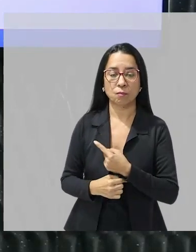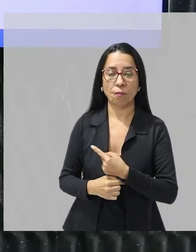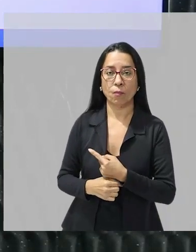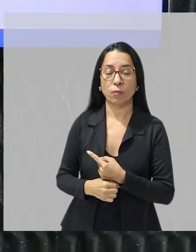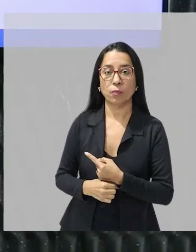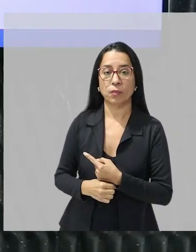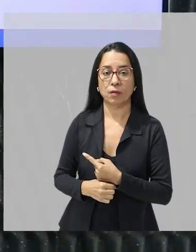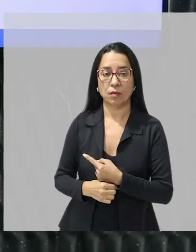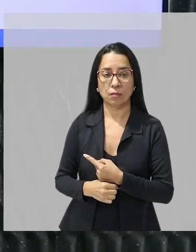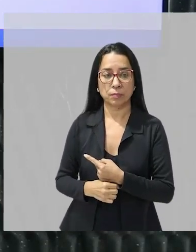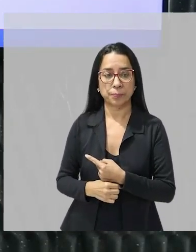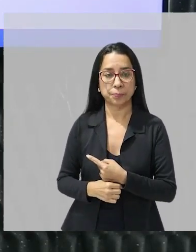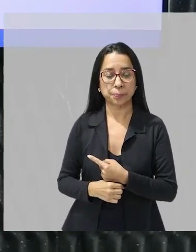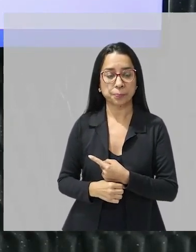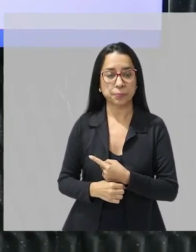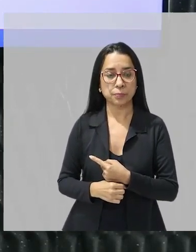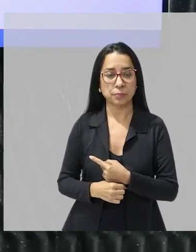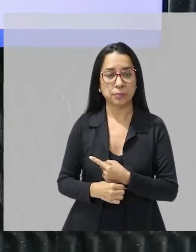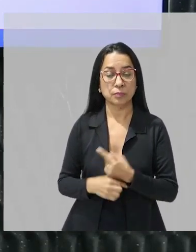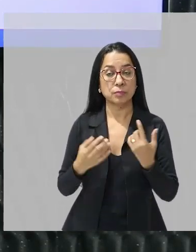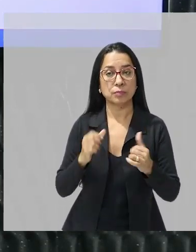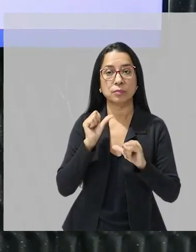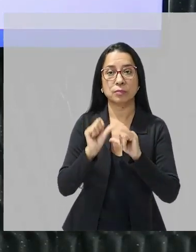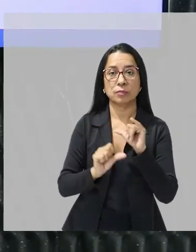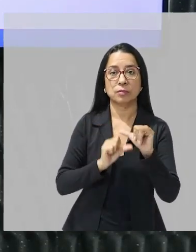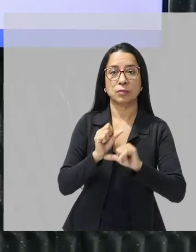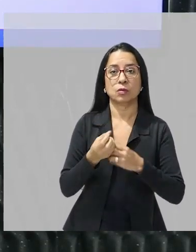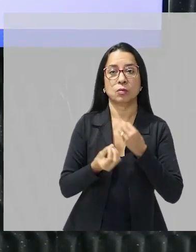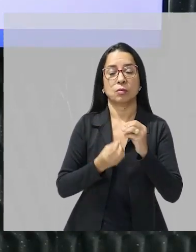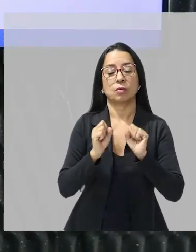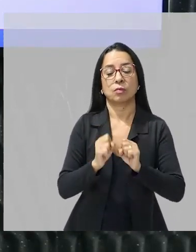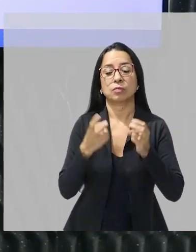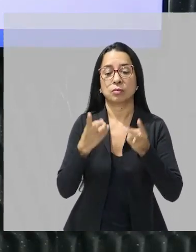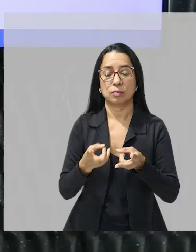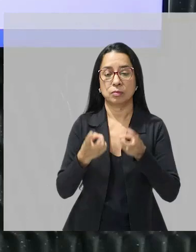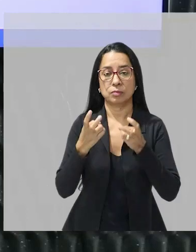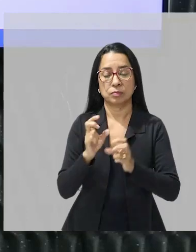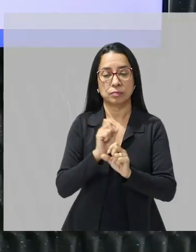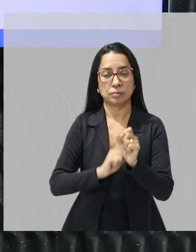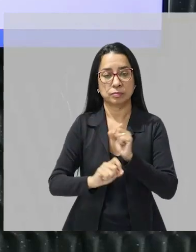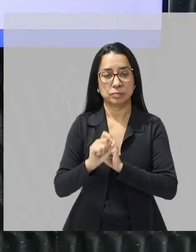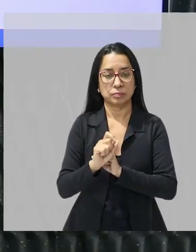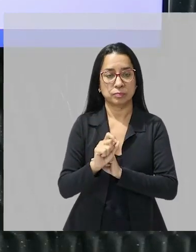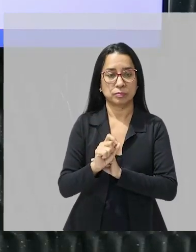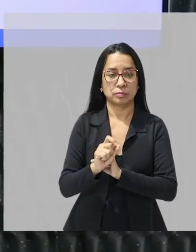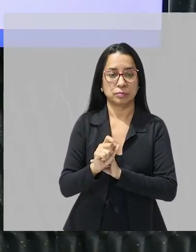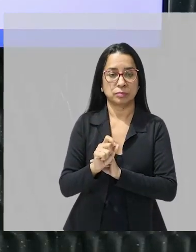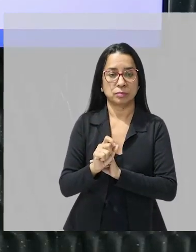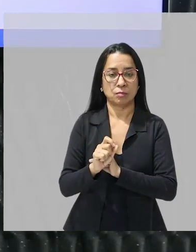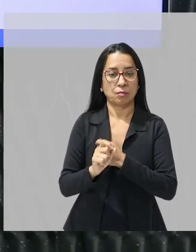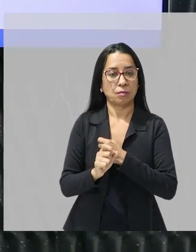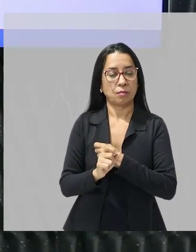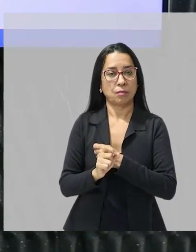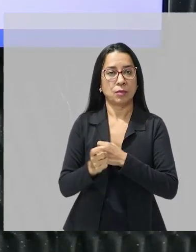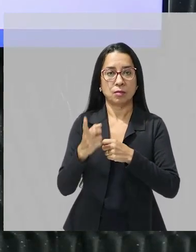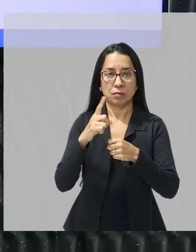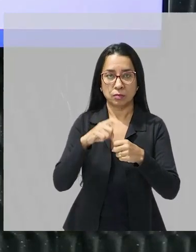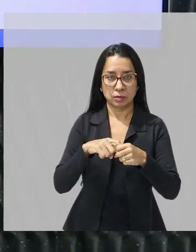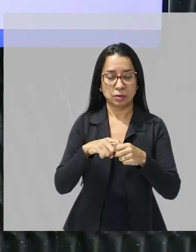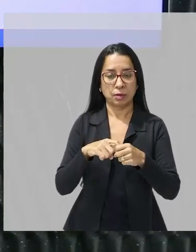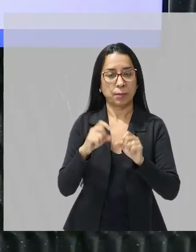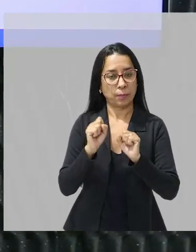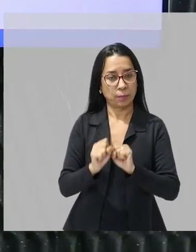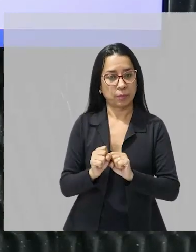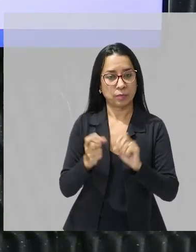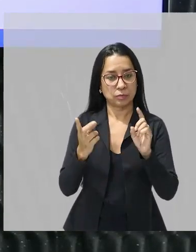é a hemoglobina oxigenada. Essa reação, como vocês podem observar, ela é reversível, tá? Ela pode tanto ser